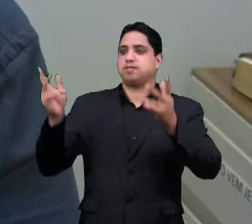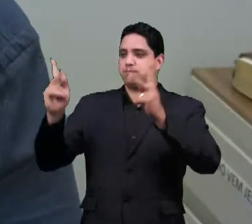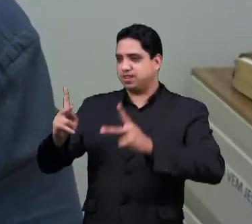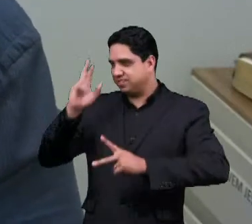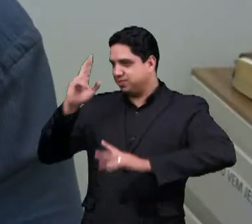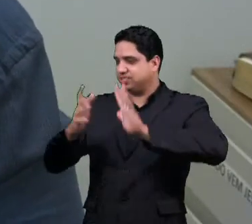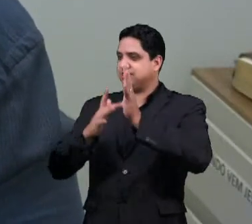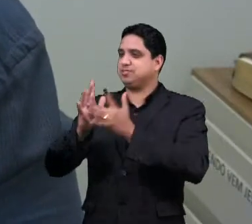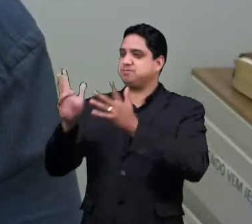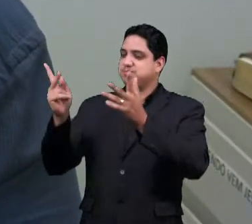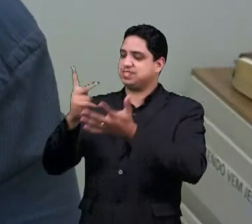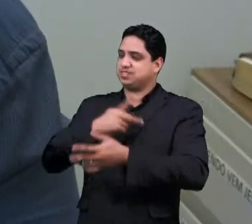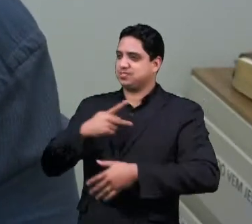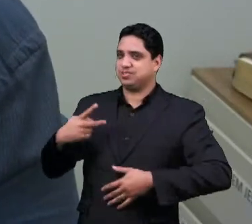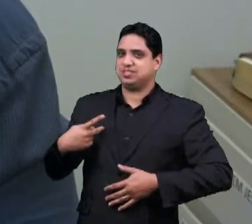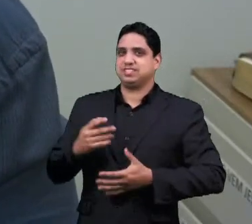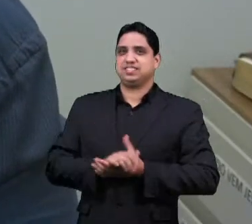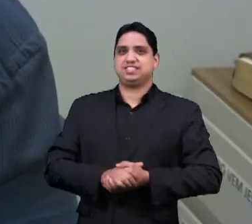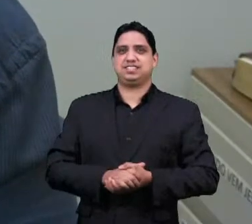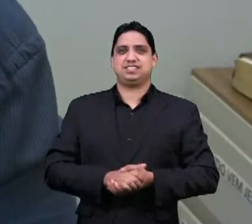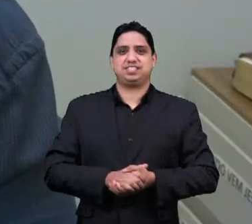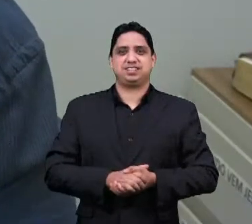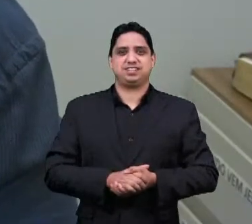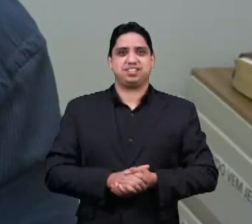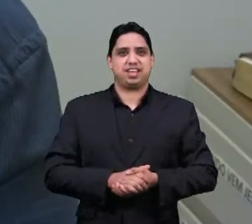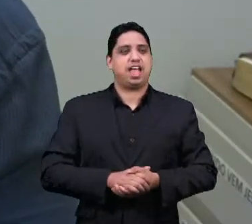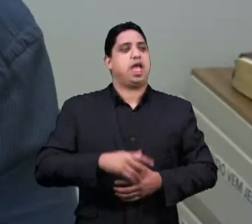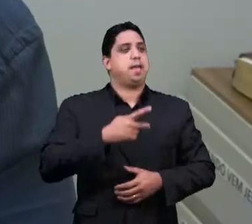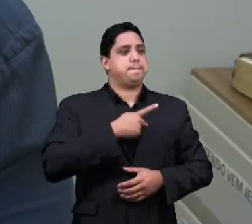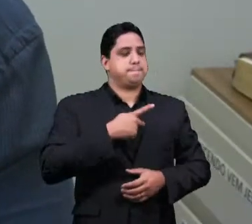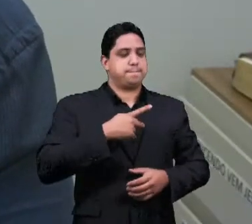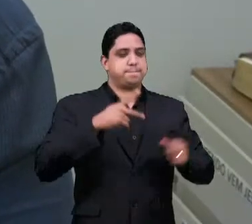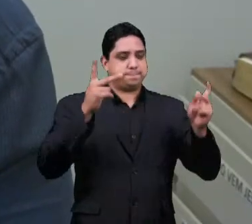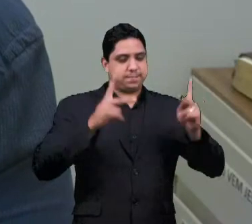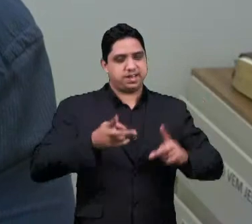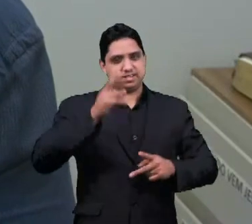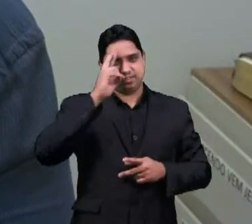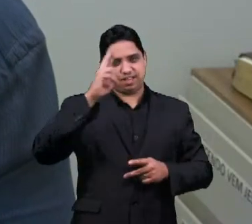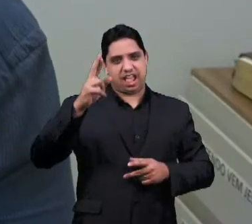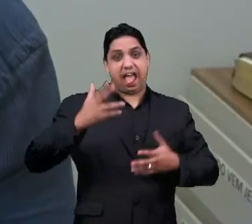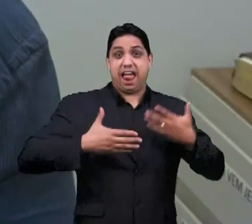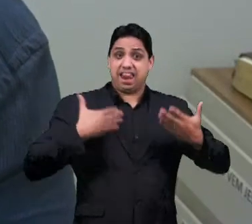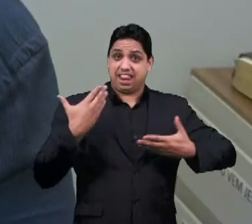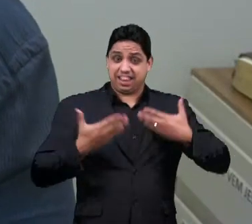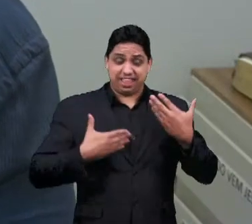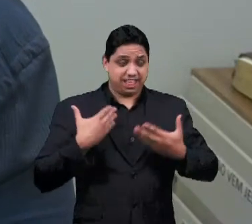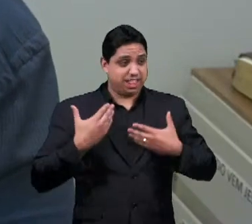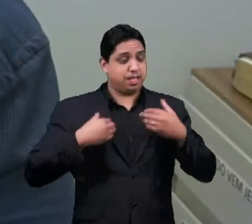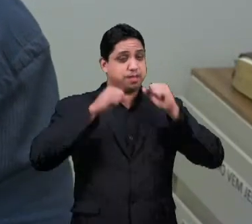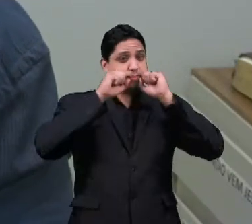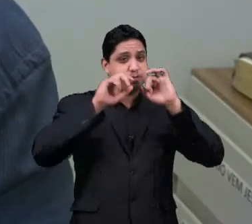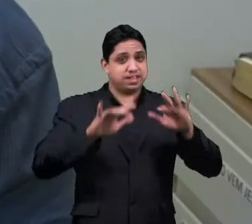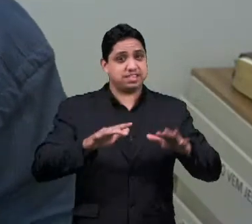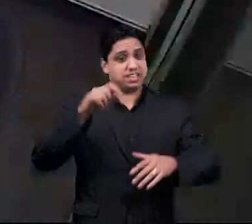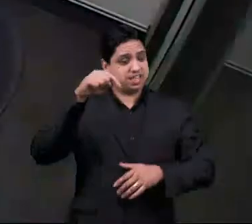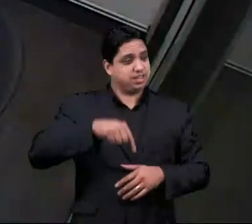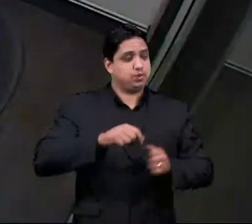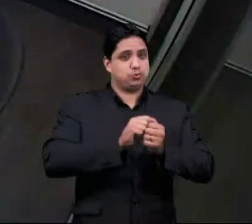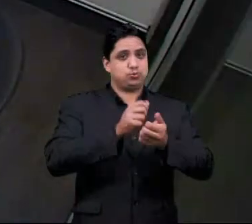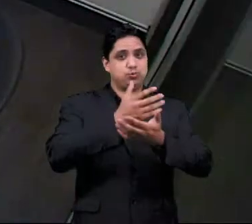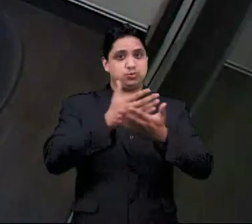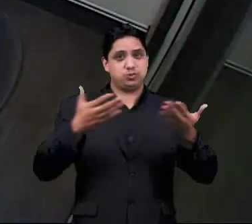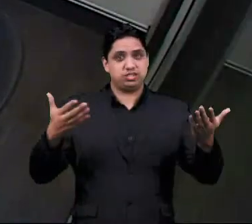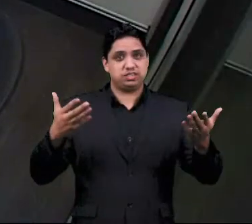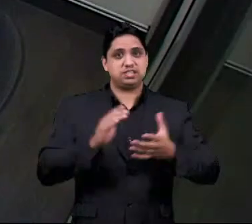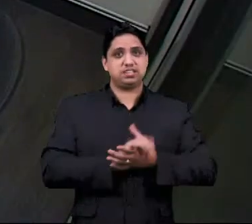Jesus, pastor. A paz do Senhor, é uma alegria, uma bênção estar aqui com os irmãos,